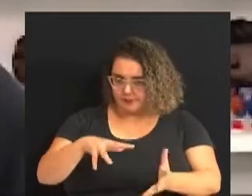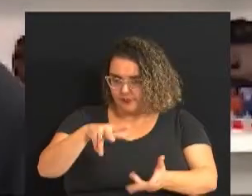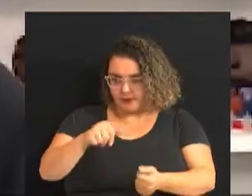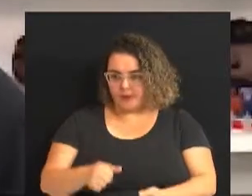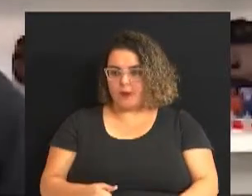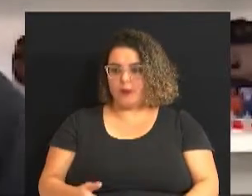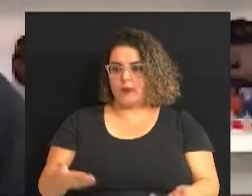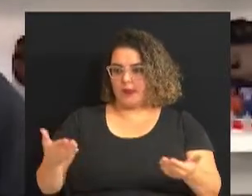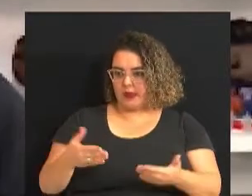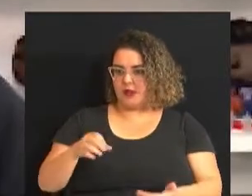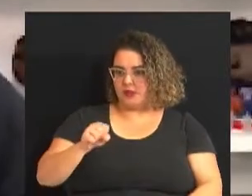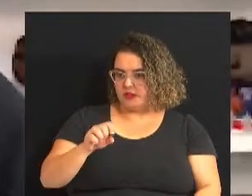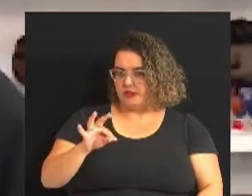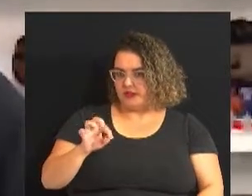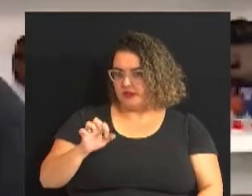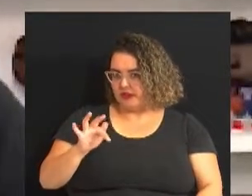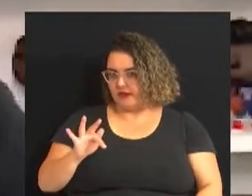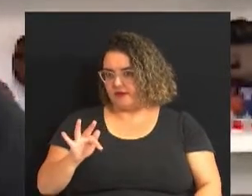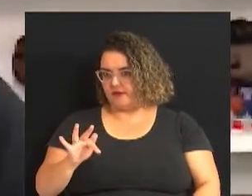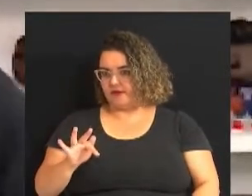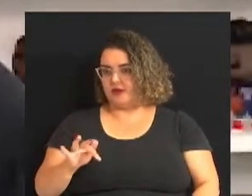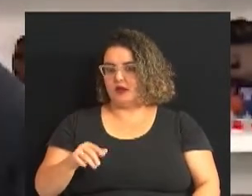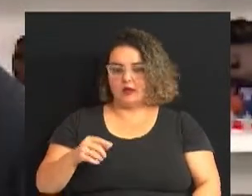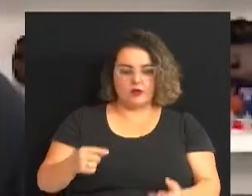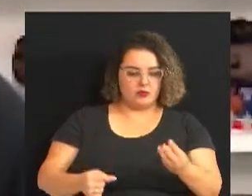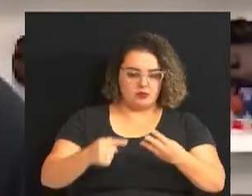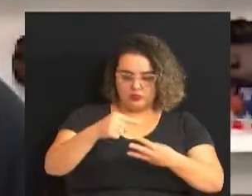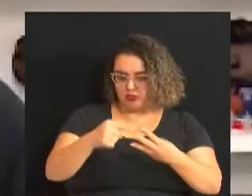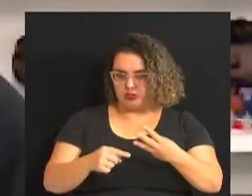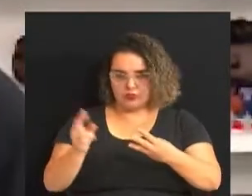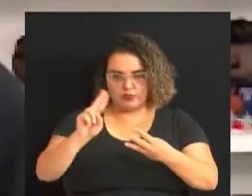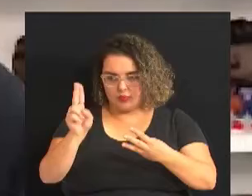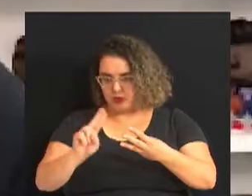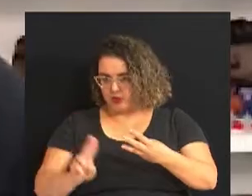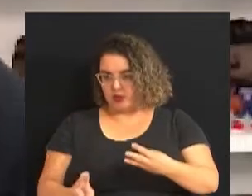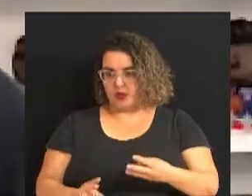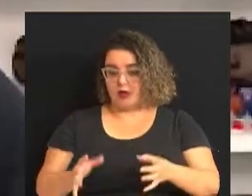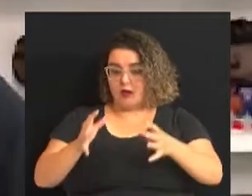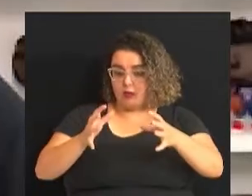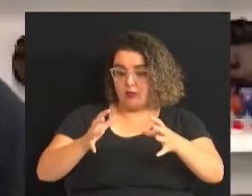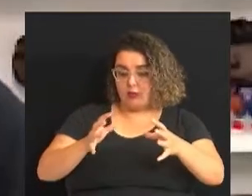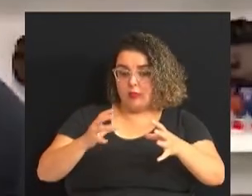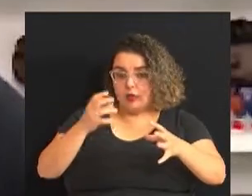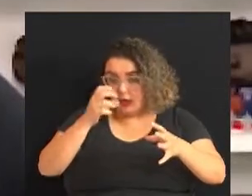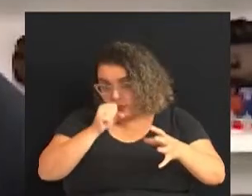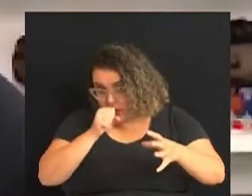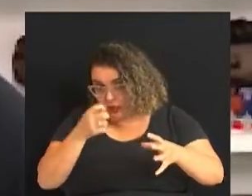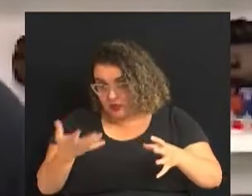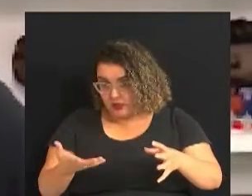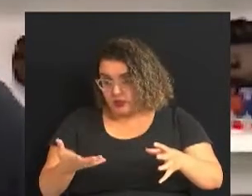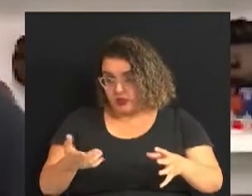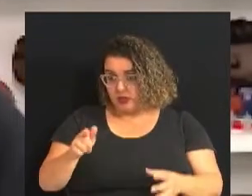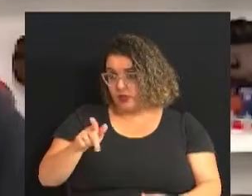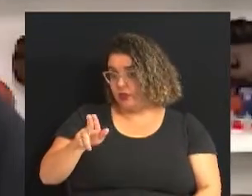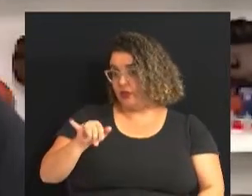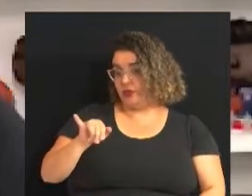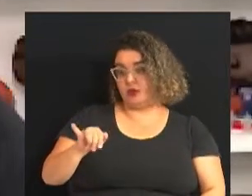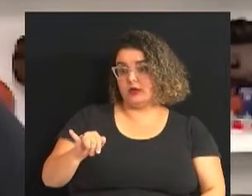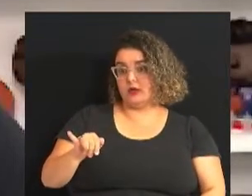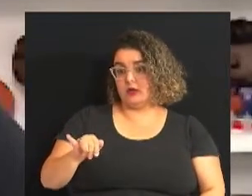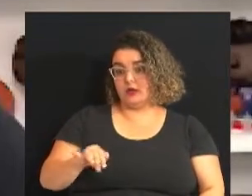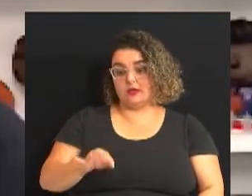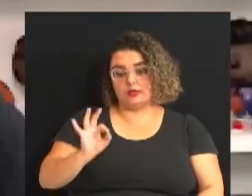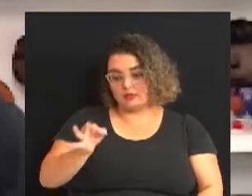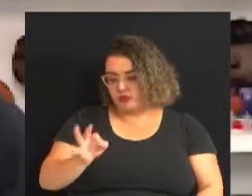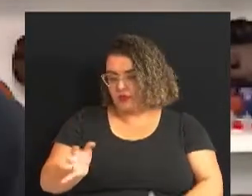Stephen Curry é um dos 3 nomes mais citados em relação à bola laranja. E o Gui Santos ele está indo para um time certo, que não tem pressa, até